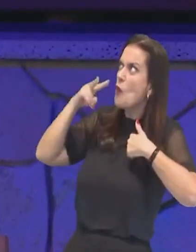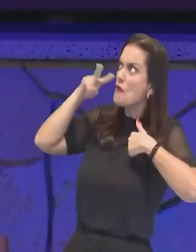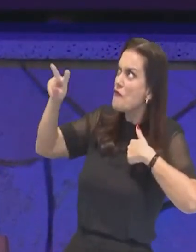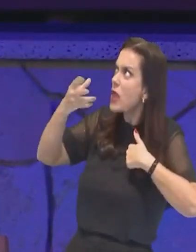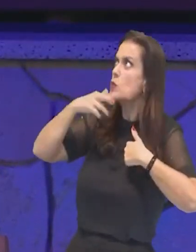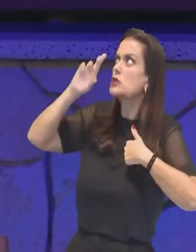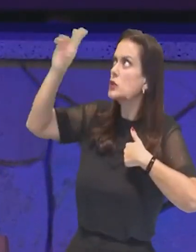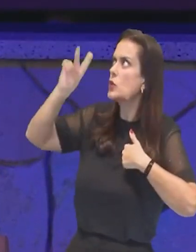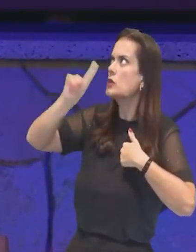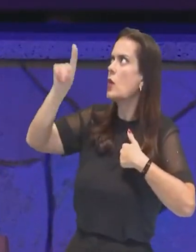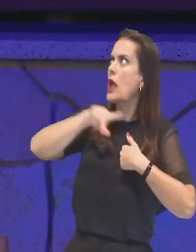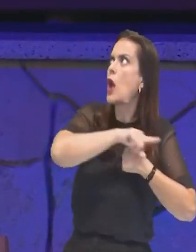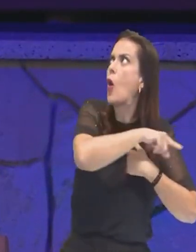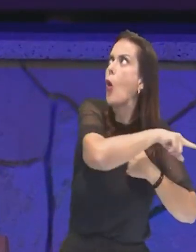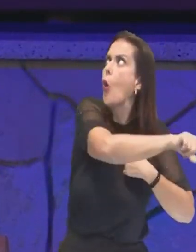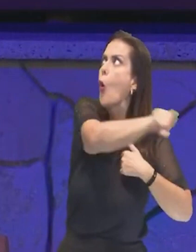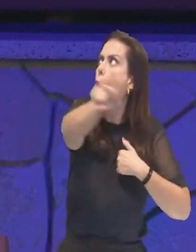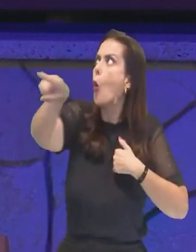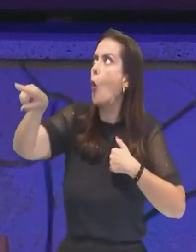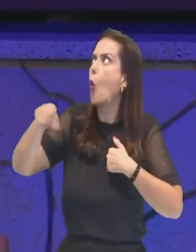para o povo ver o Senhor.